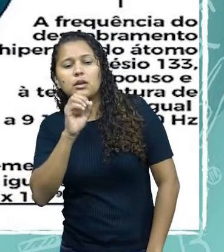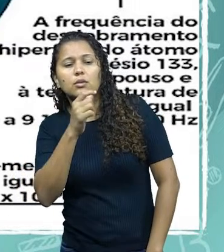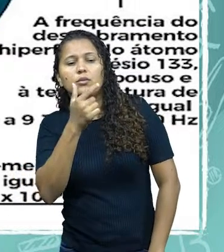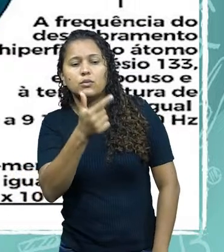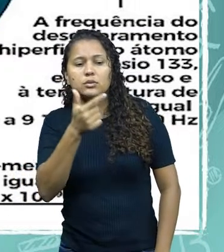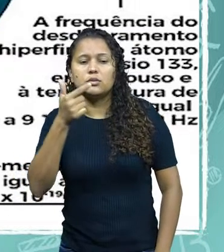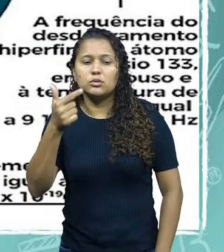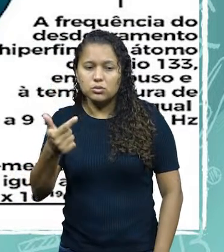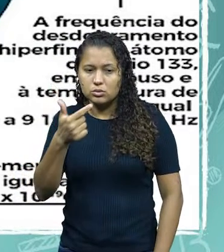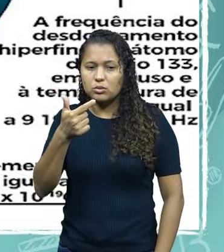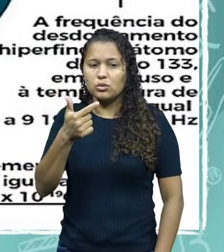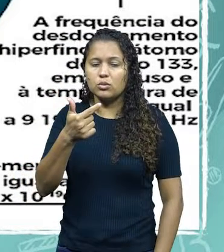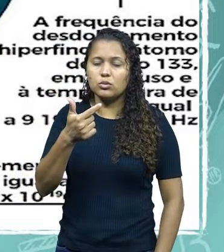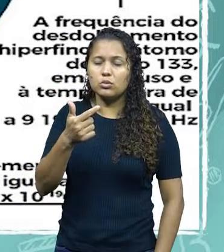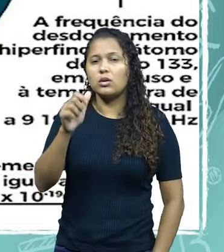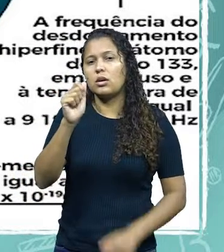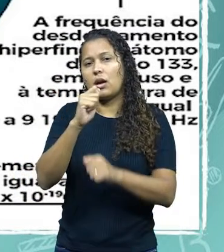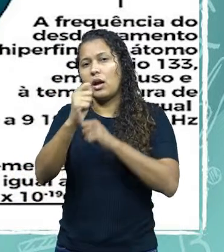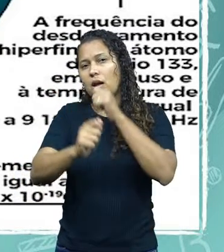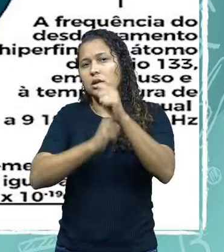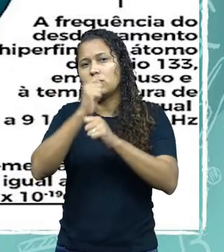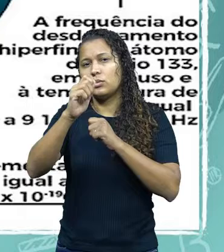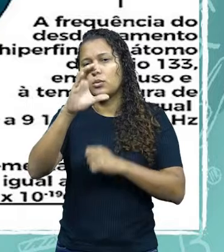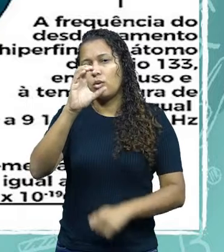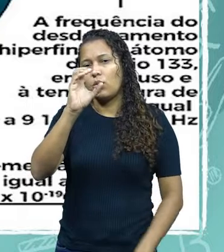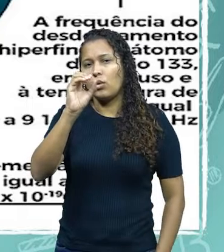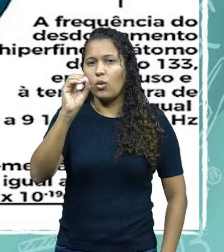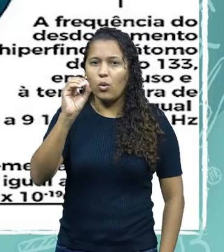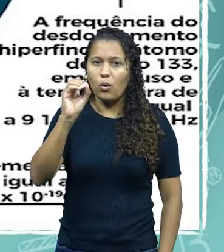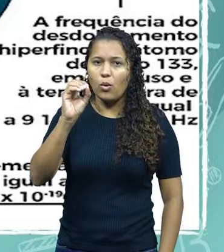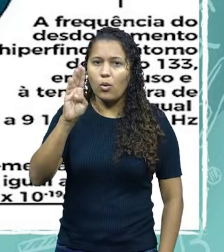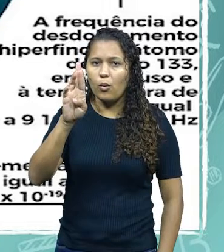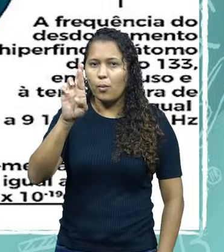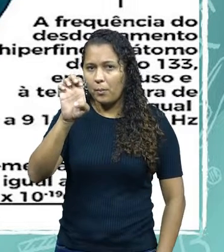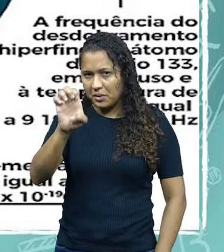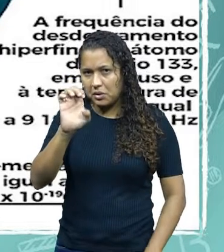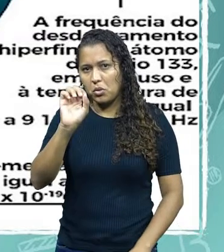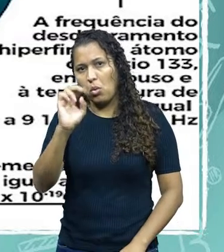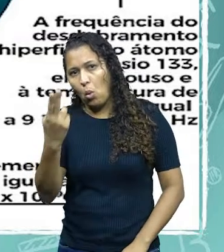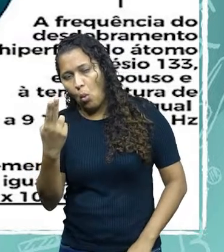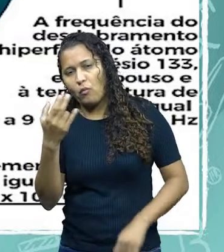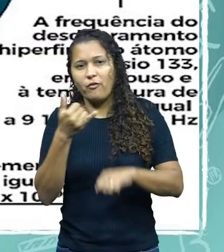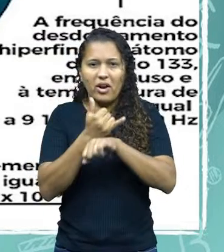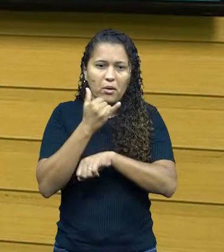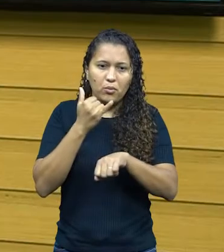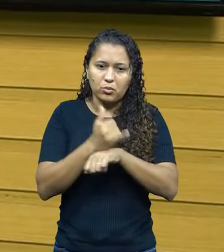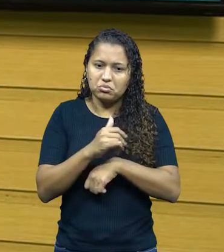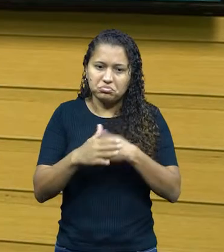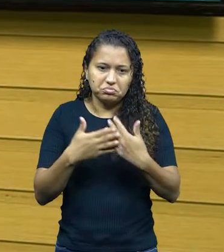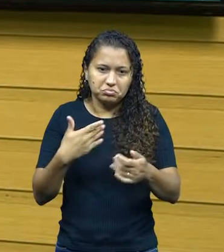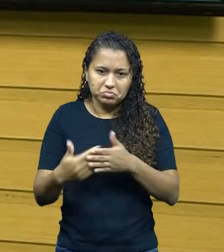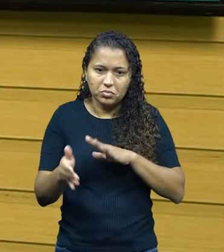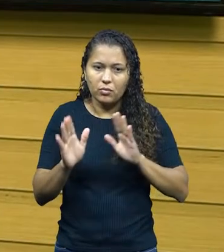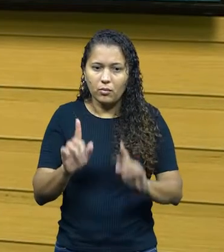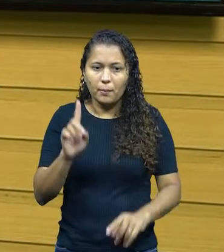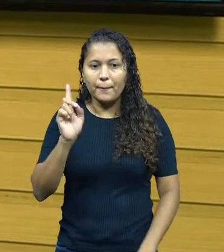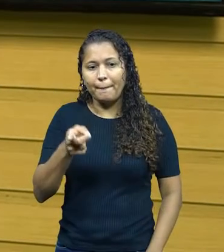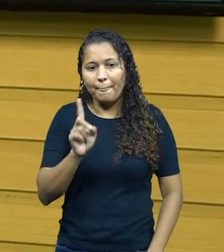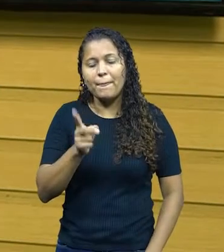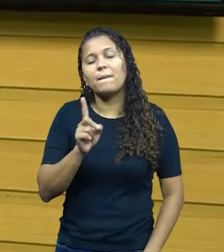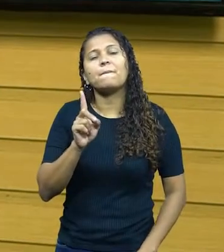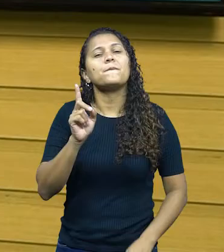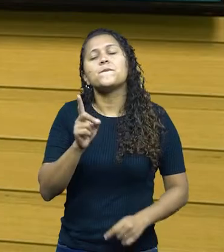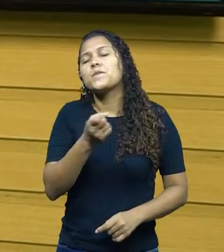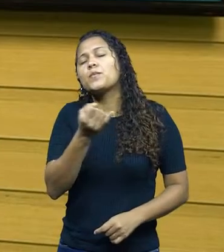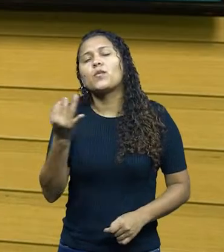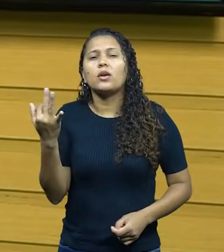6,022 de átomos de cobre ou de átomos de ferro, né? E ela